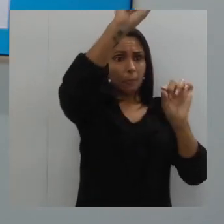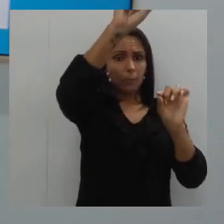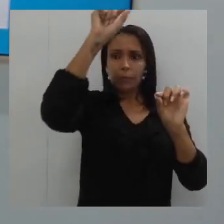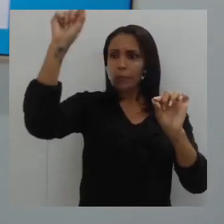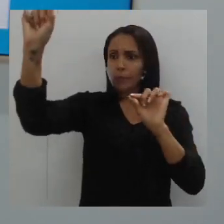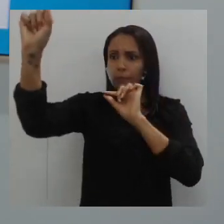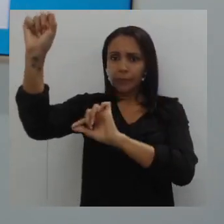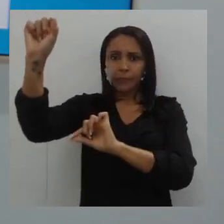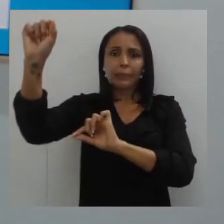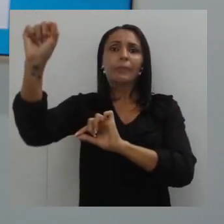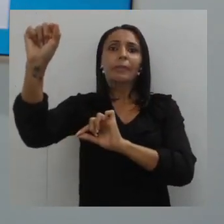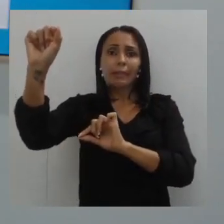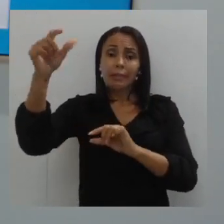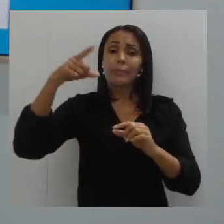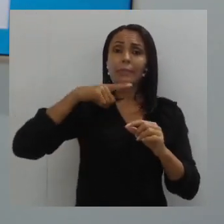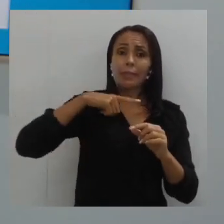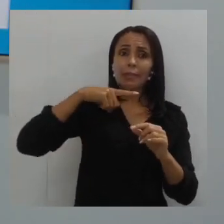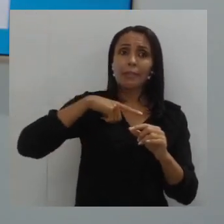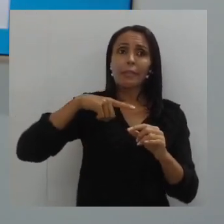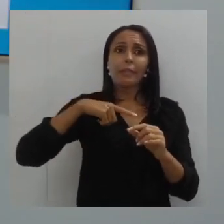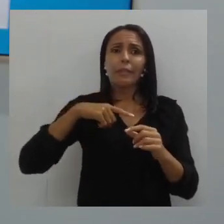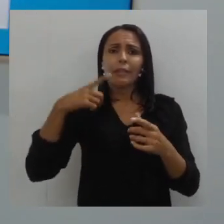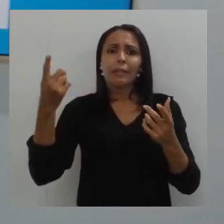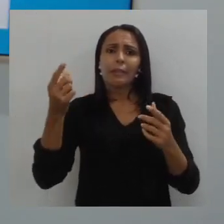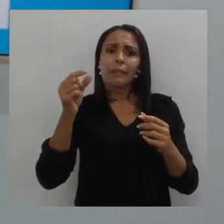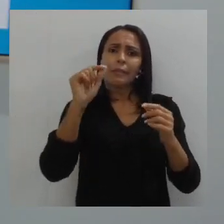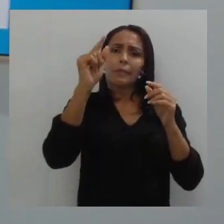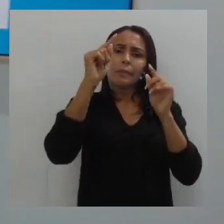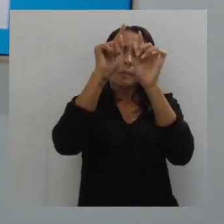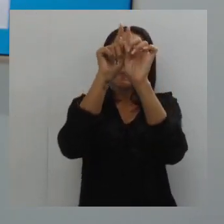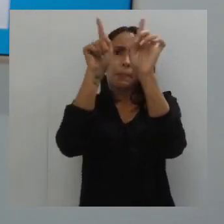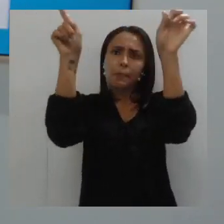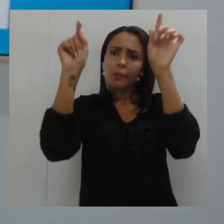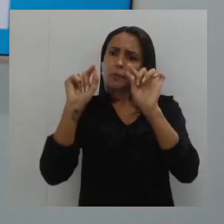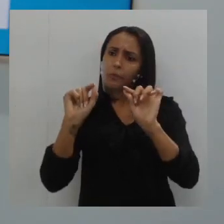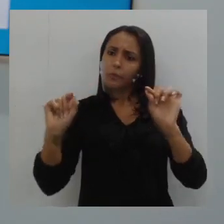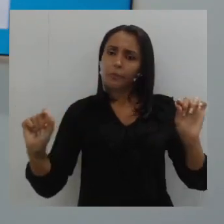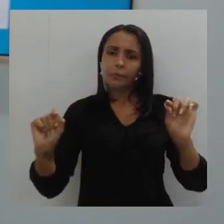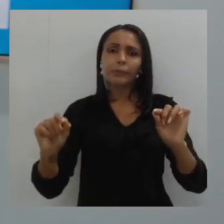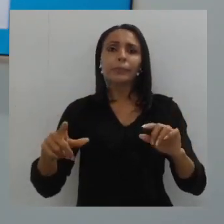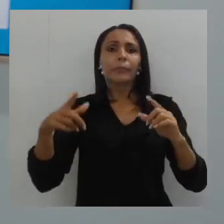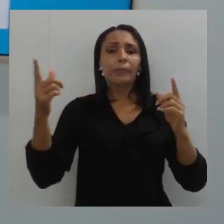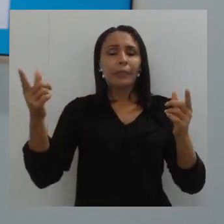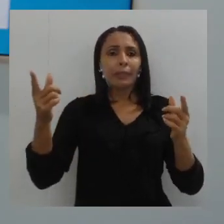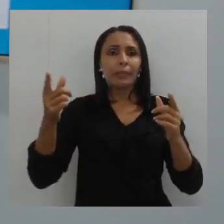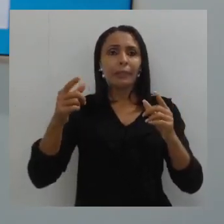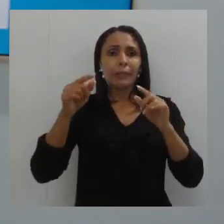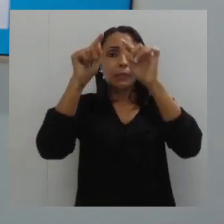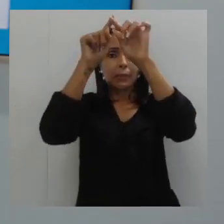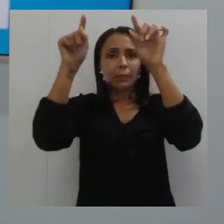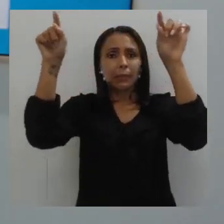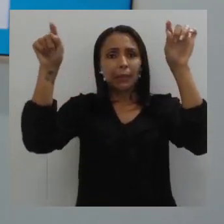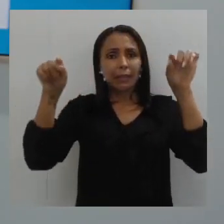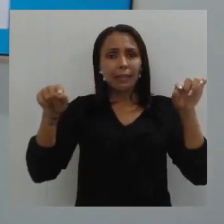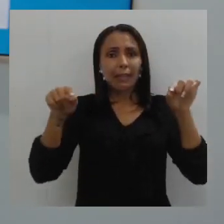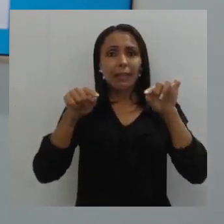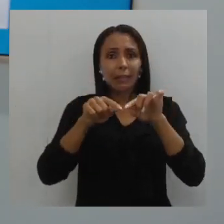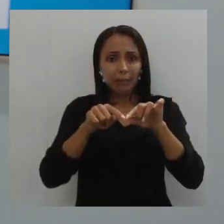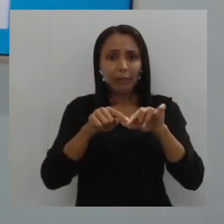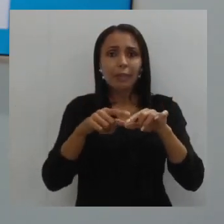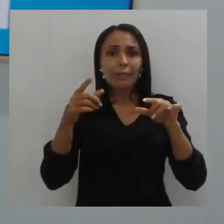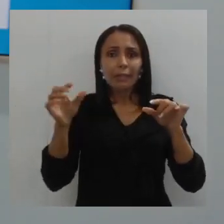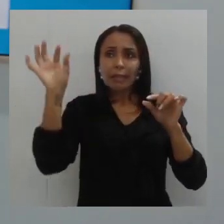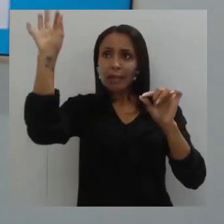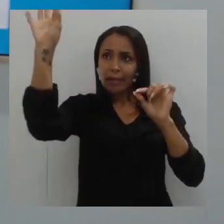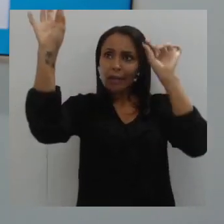Então, se um polígono tem vários lados, ele tem umas pontinhas. Então, um triângulo tem aquela pontinha, o quadrado tem as